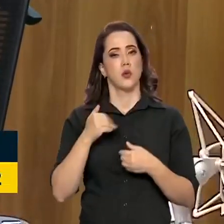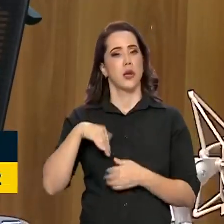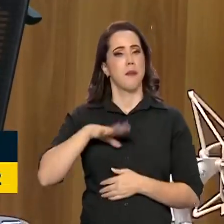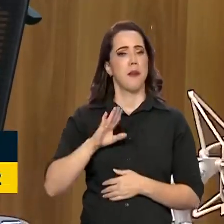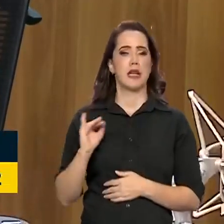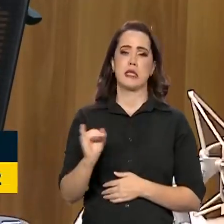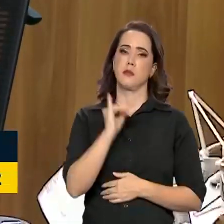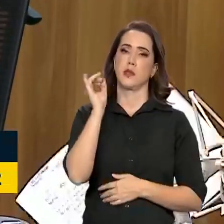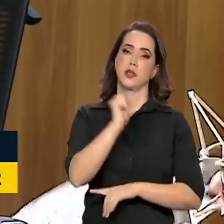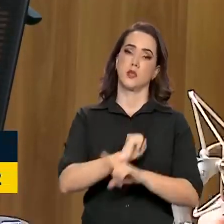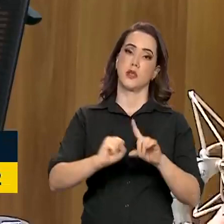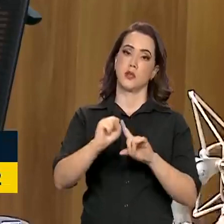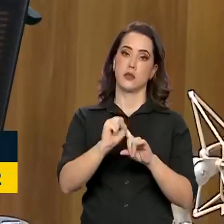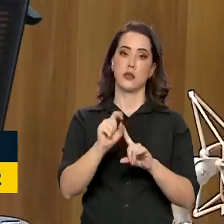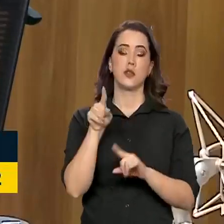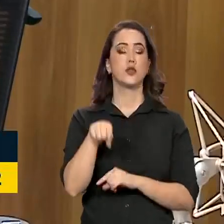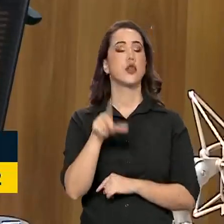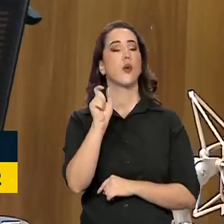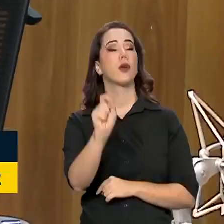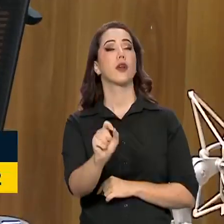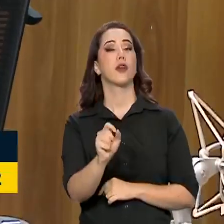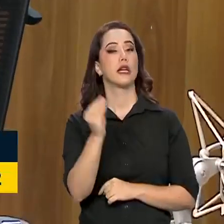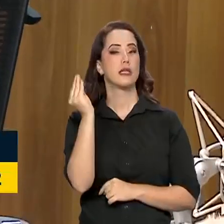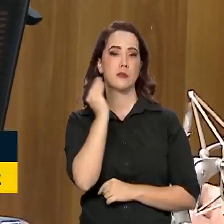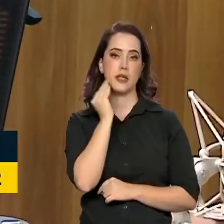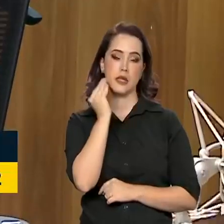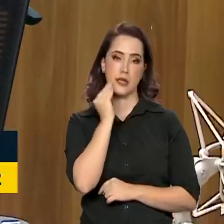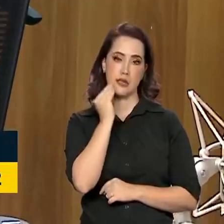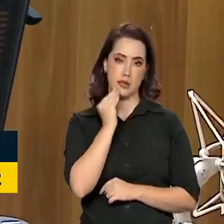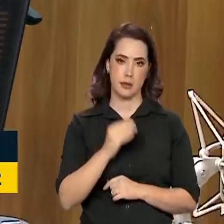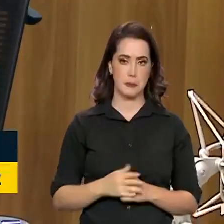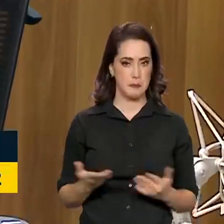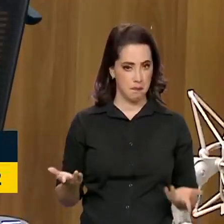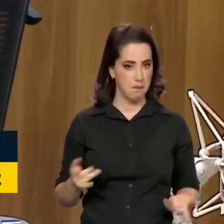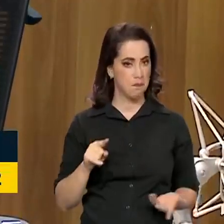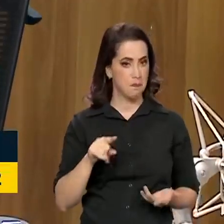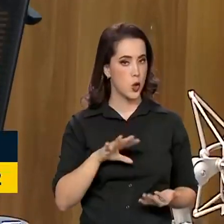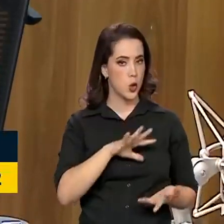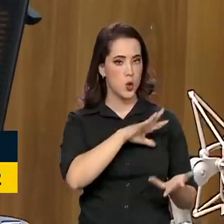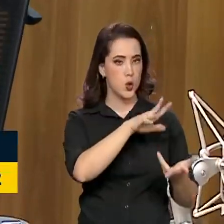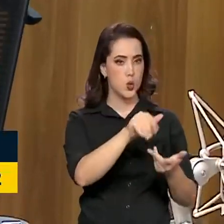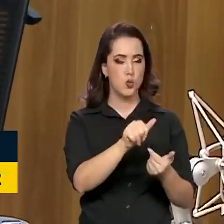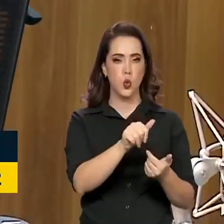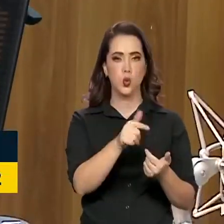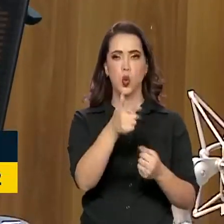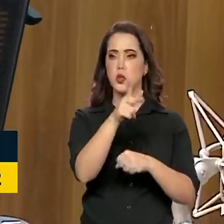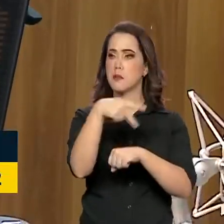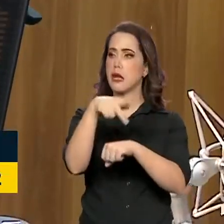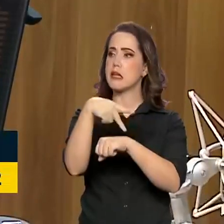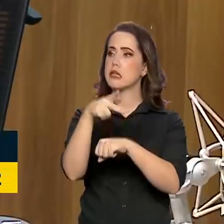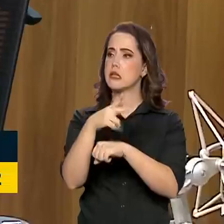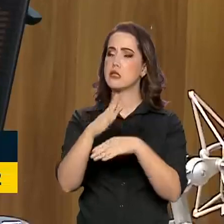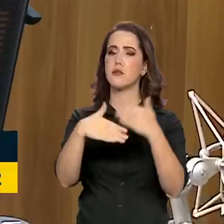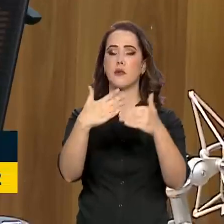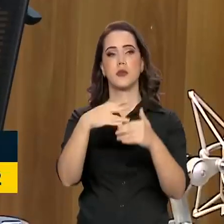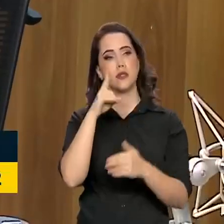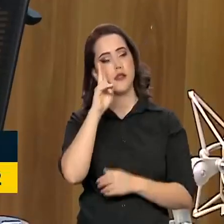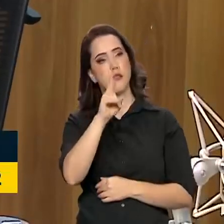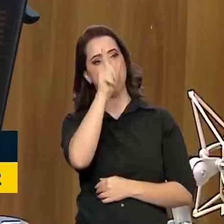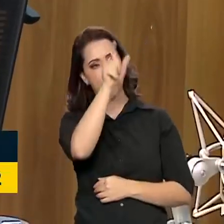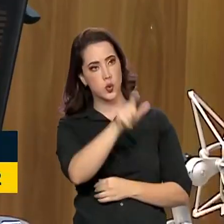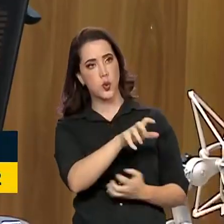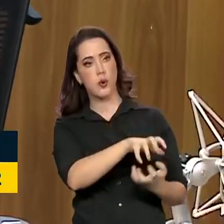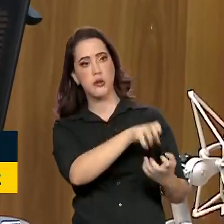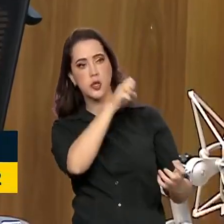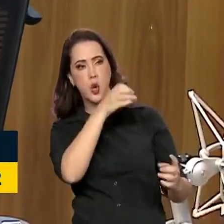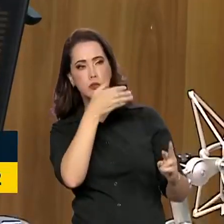a sociedade, a experiência. Em todo mundo desenvolvido, você tem um idoso como uma referência. Você vai na China,